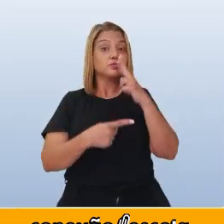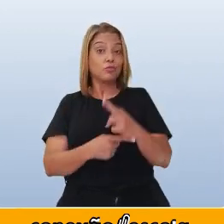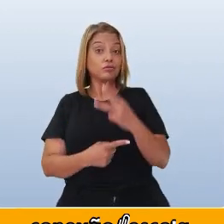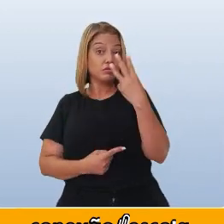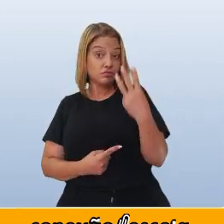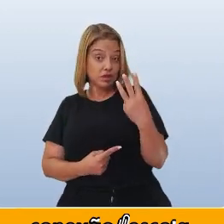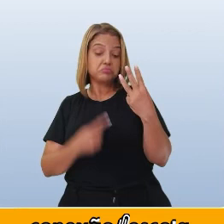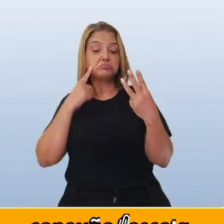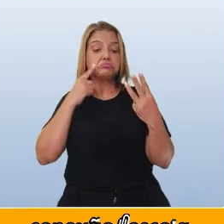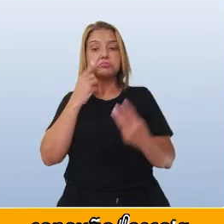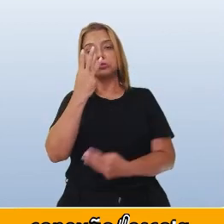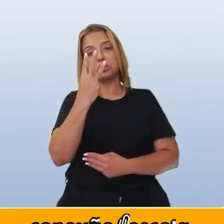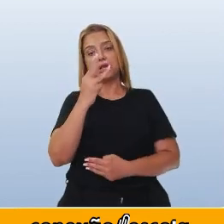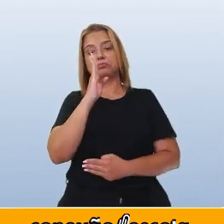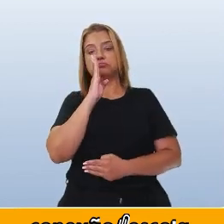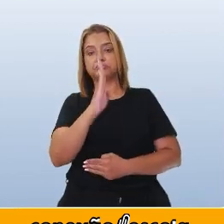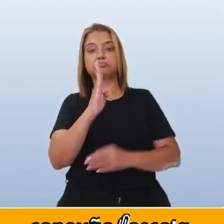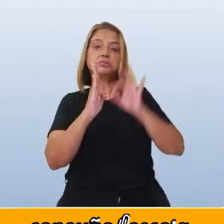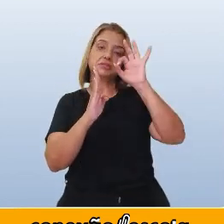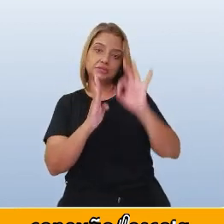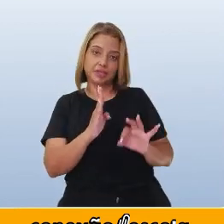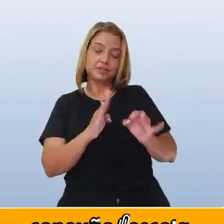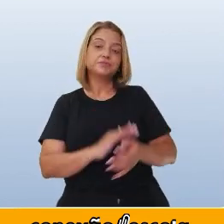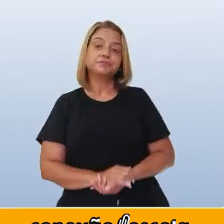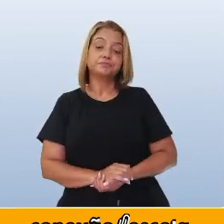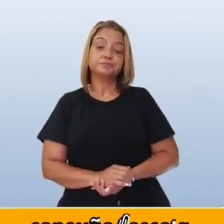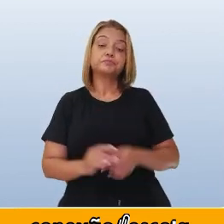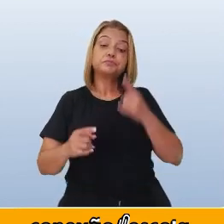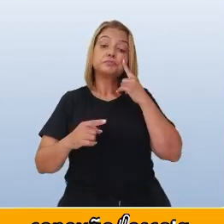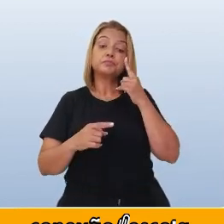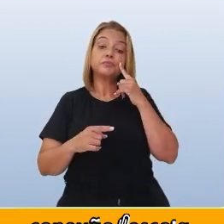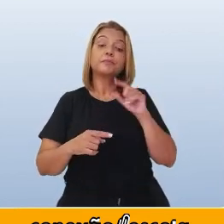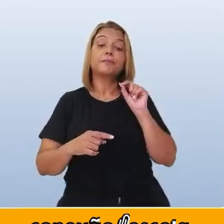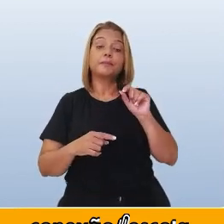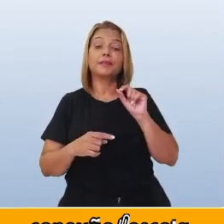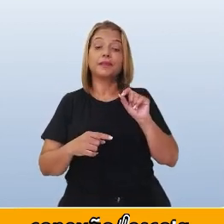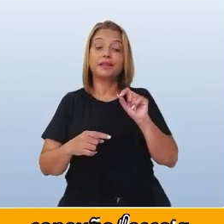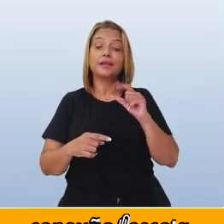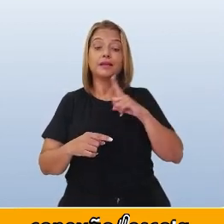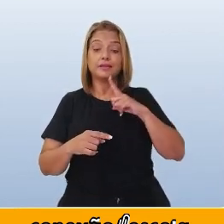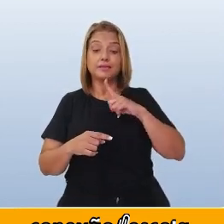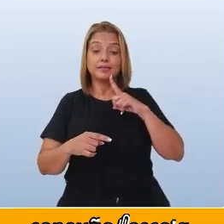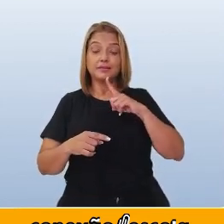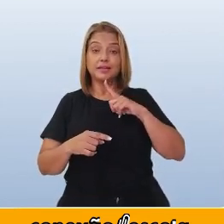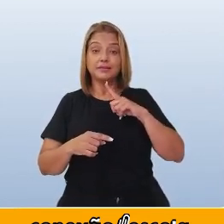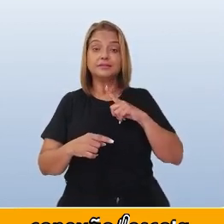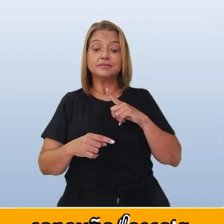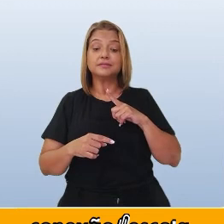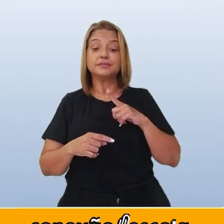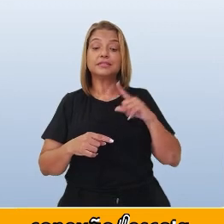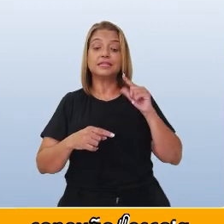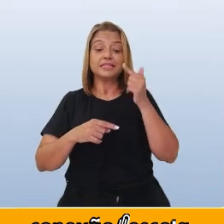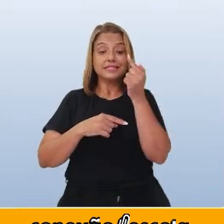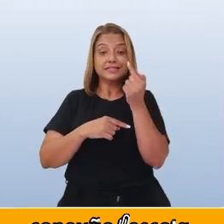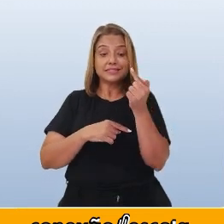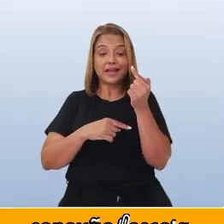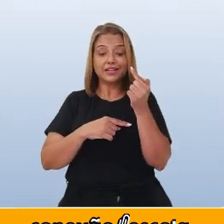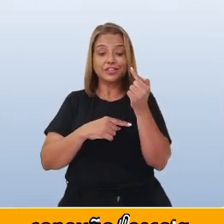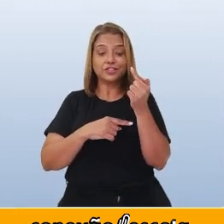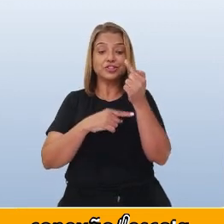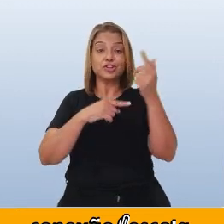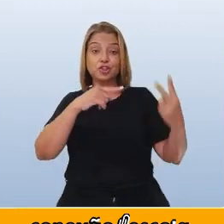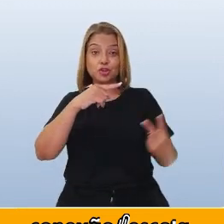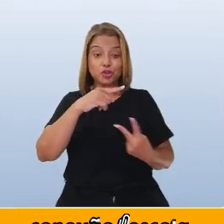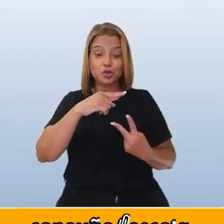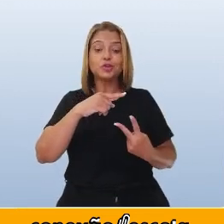vai estar lá em cima do 3. 7 meios, 3,5, 3,5 entre o